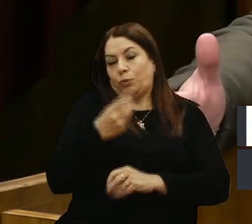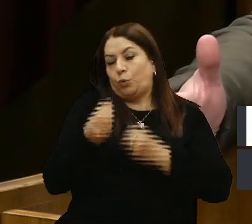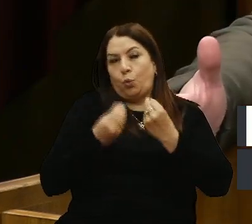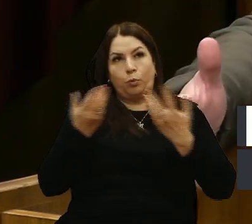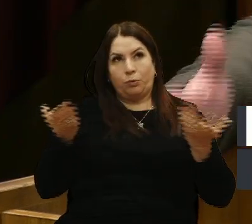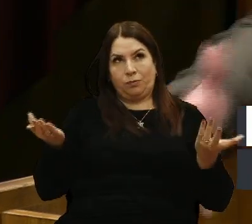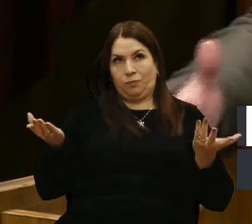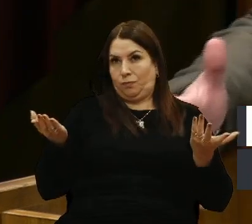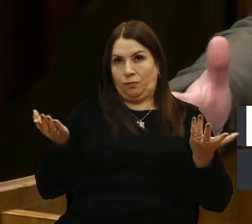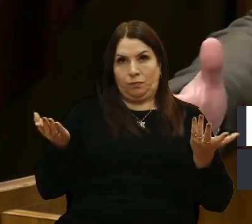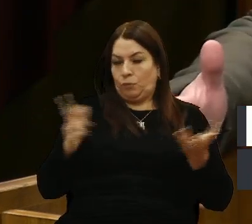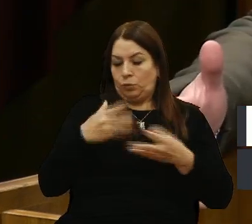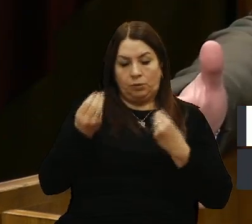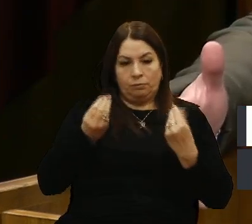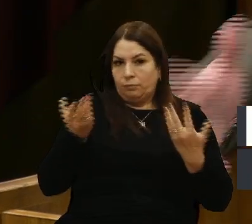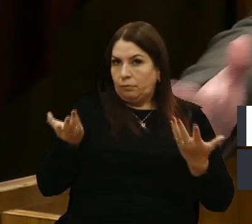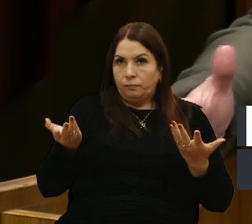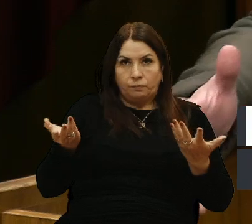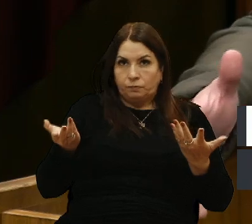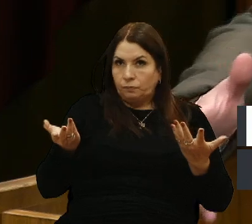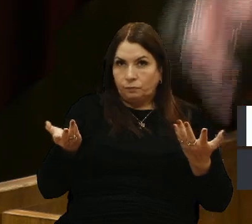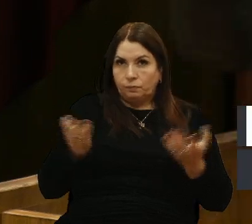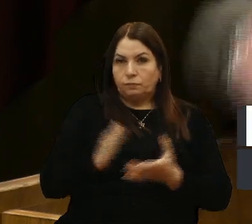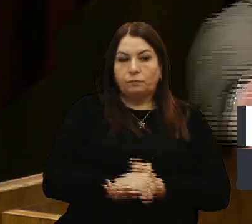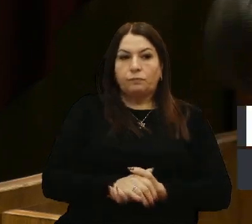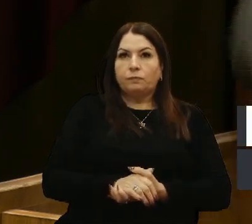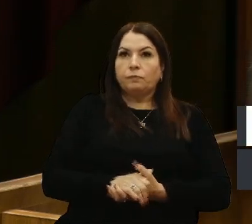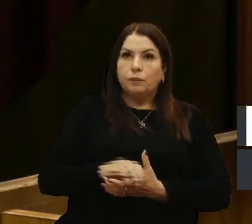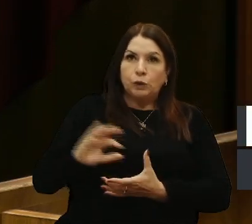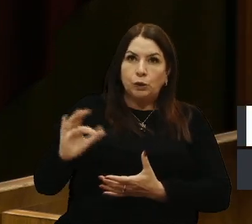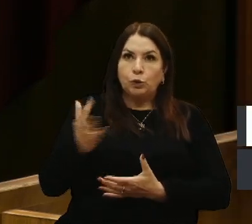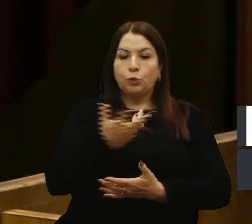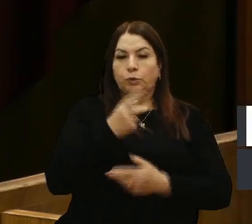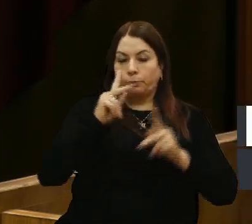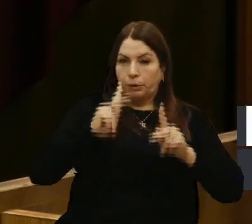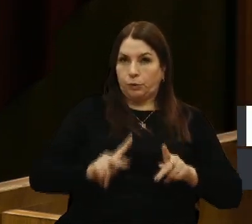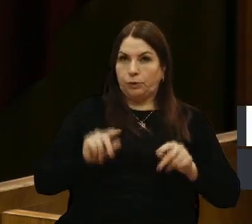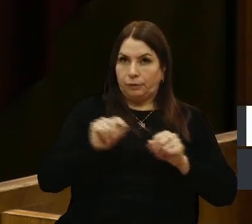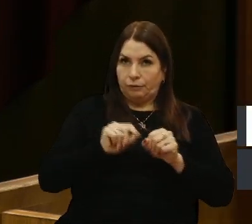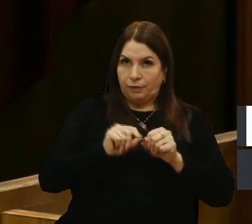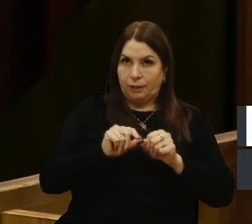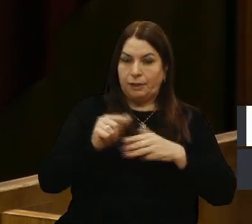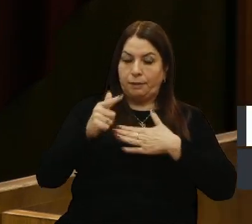como. Não tem como. Então, se todo mundo